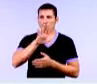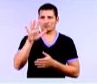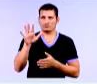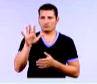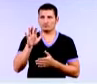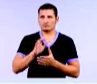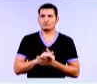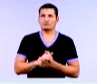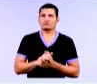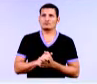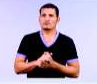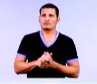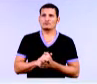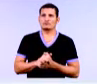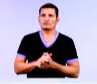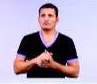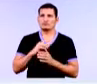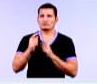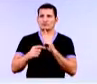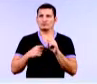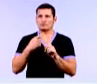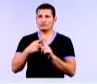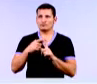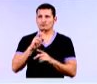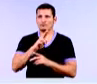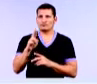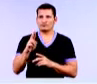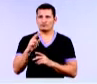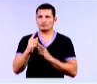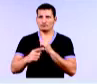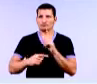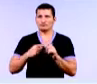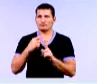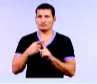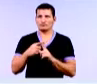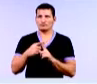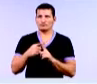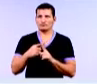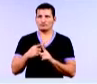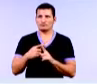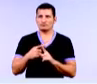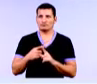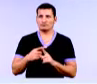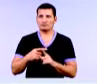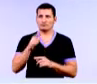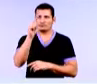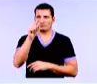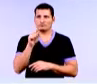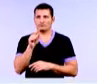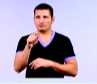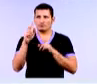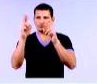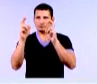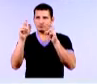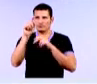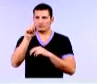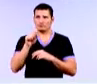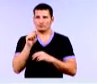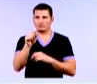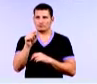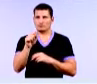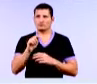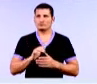eu vou dar um espaço, mais nome, mais um ponto de exclamação, que vai dizer,